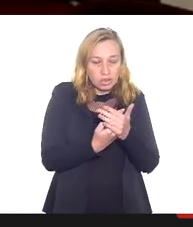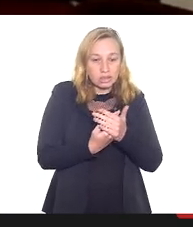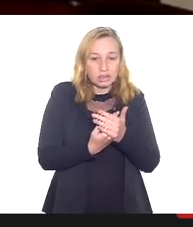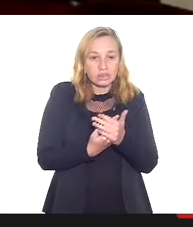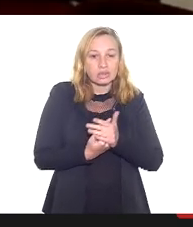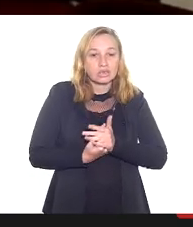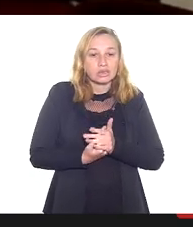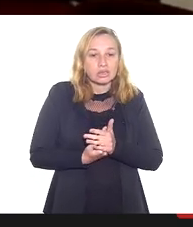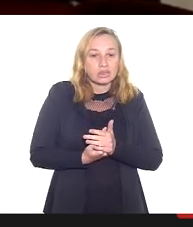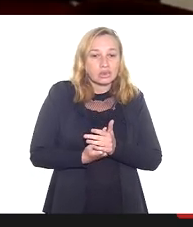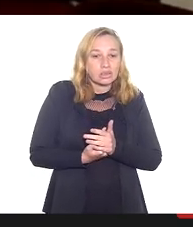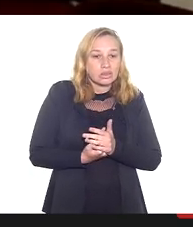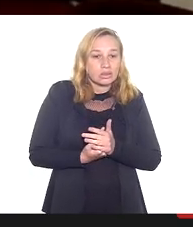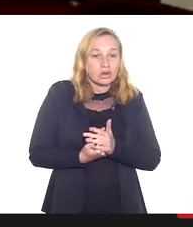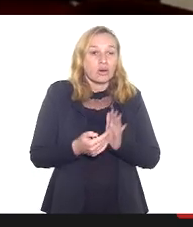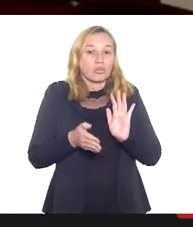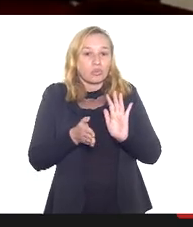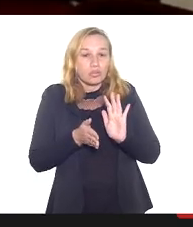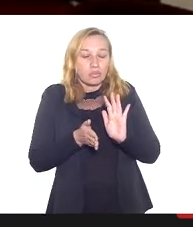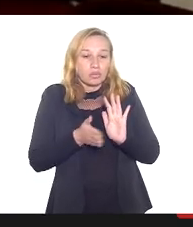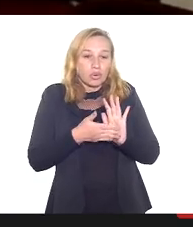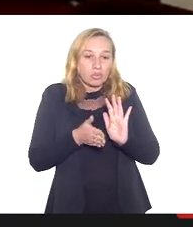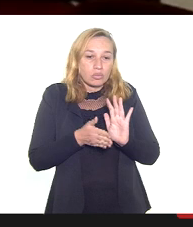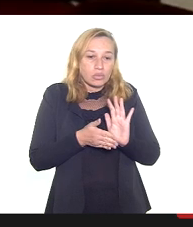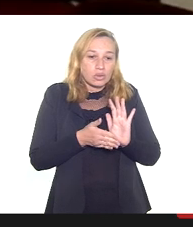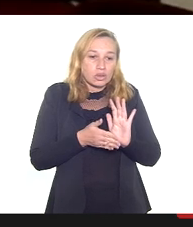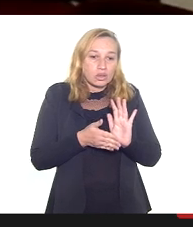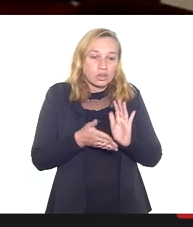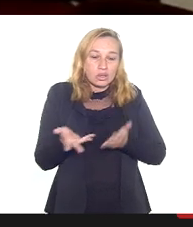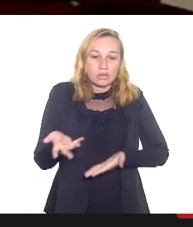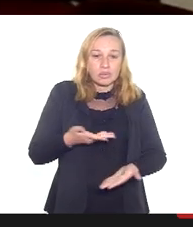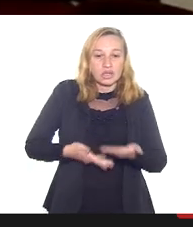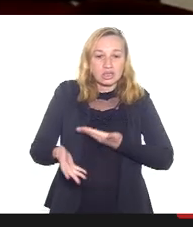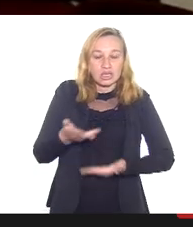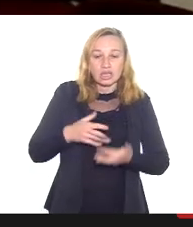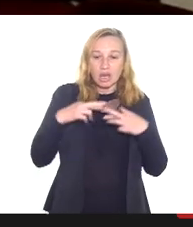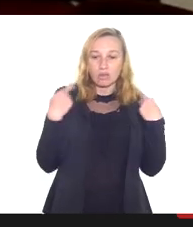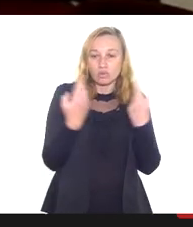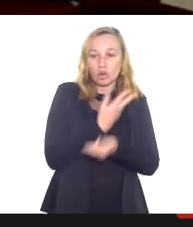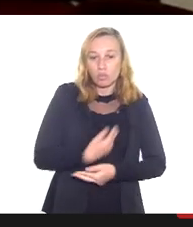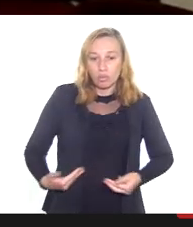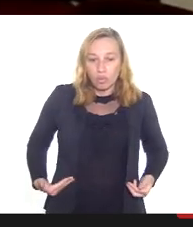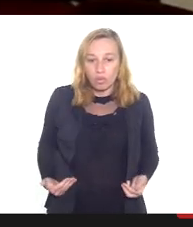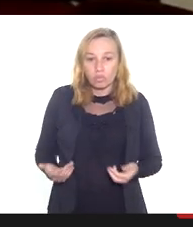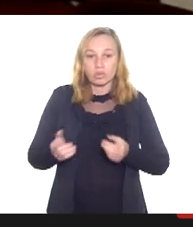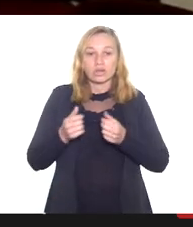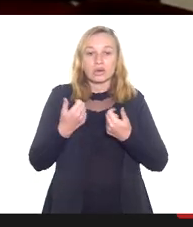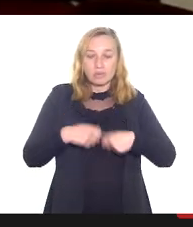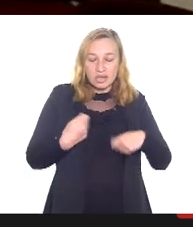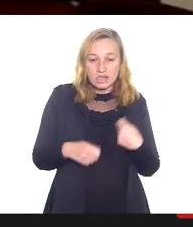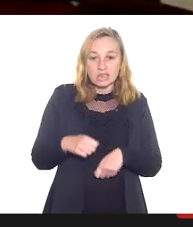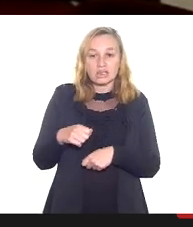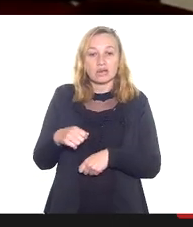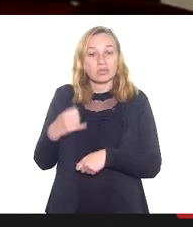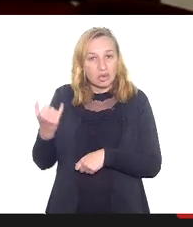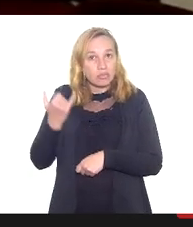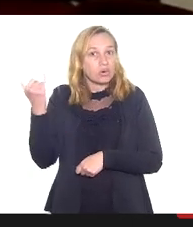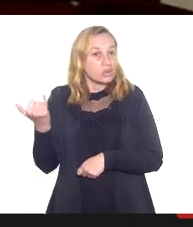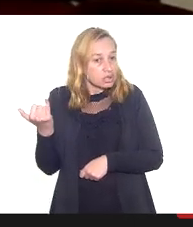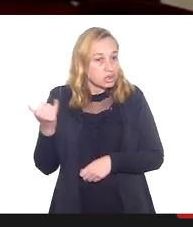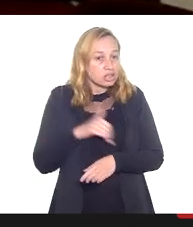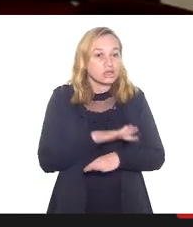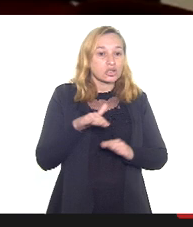desenvolvidas, propondo a parceria nas audiências públicas, o que entendemos que é necessário, que todas